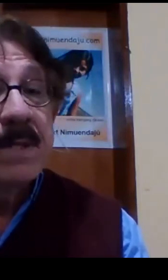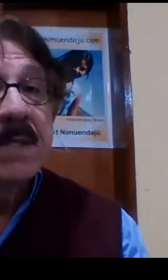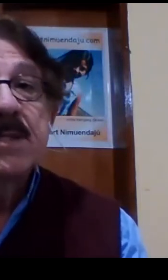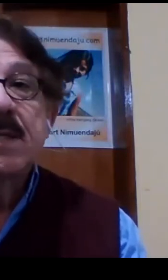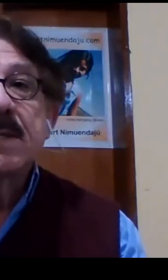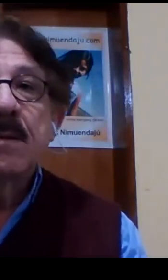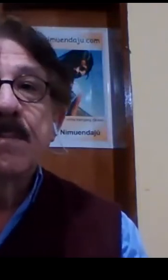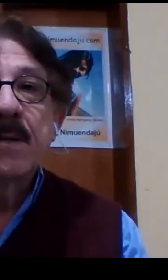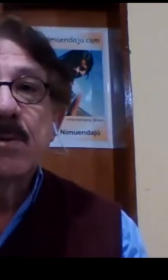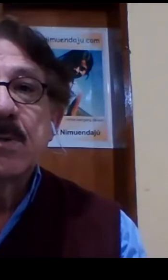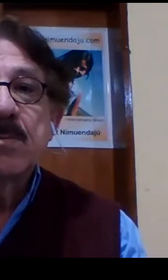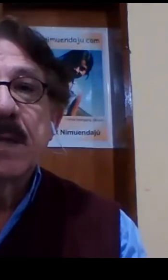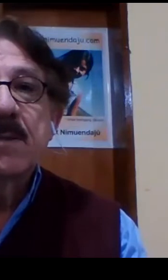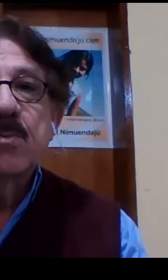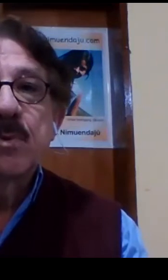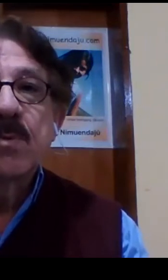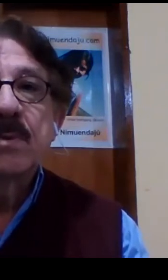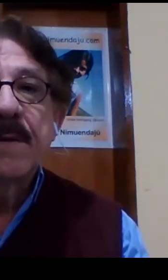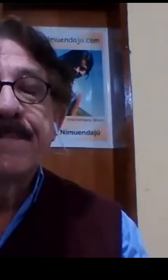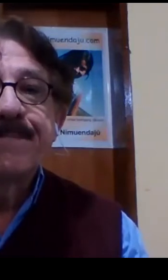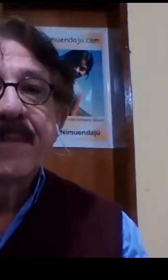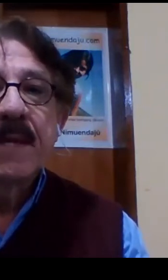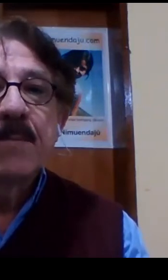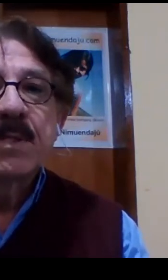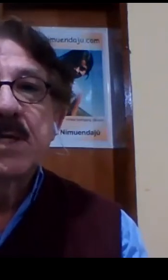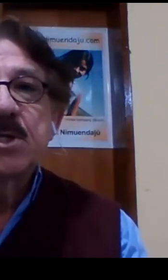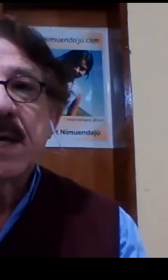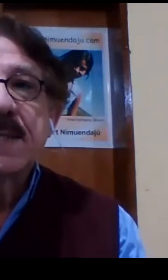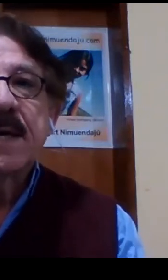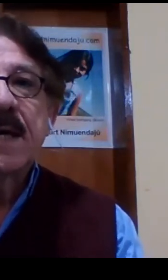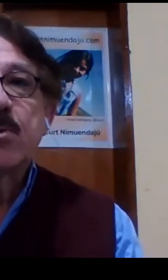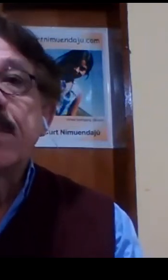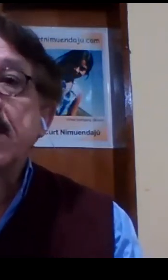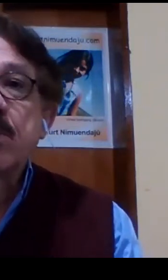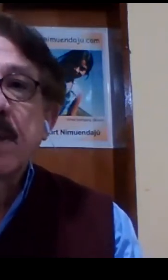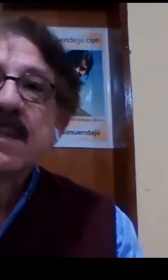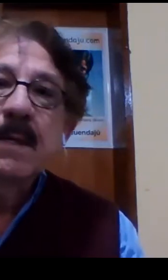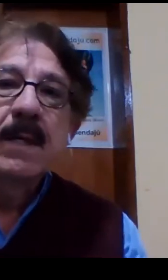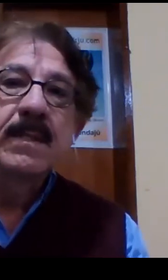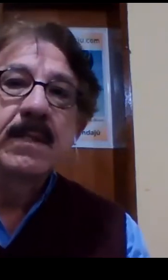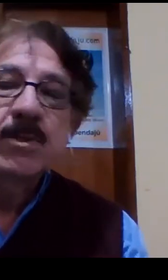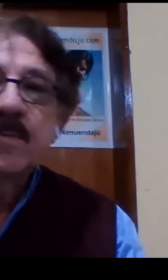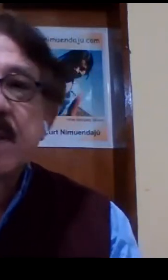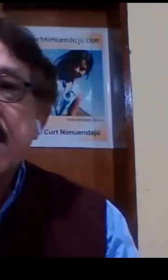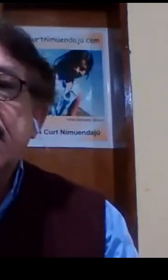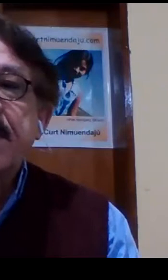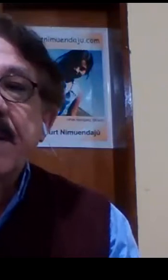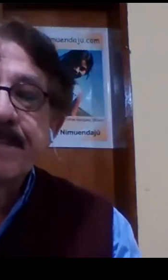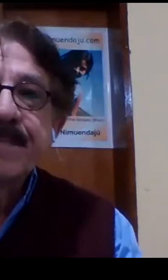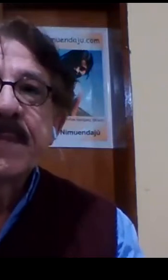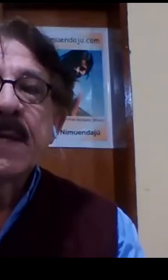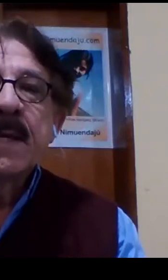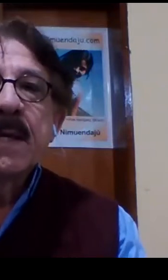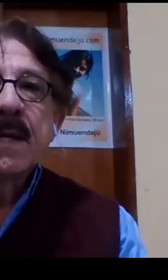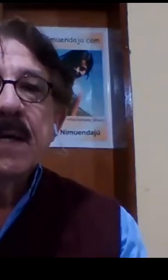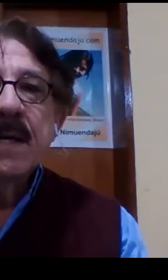instituição importantíssima para nós no Brasil todo, né? Importante que ela está retomando essas atividades